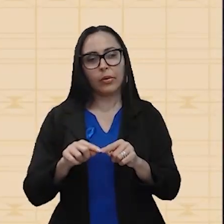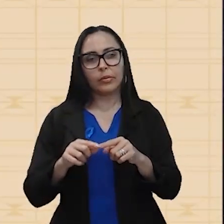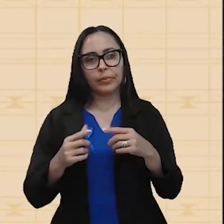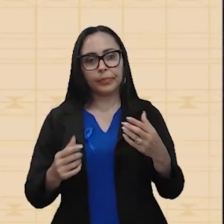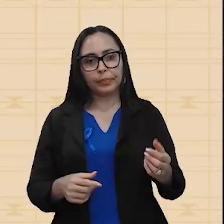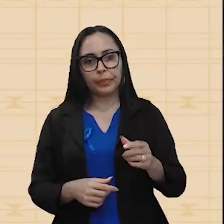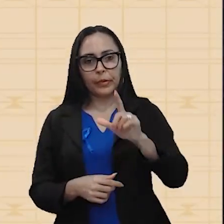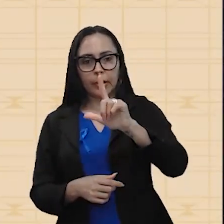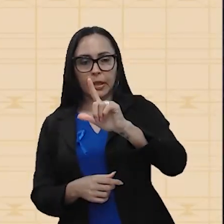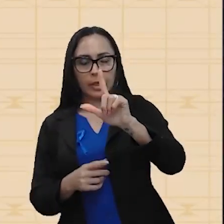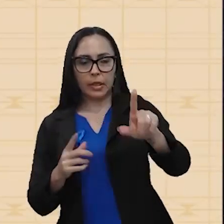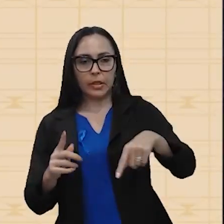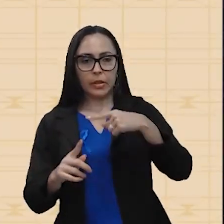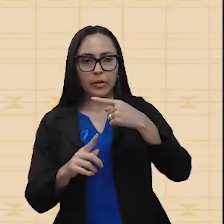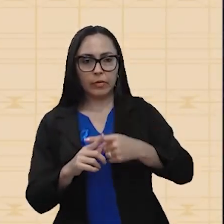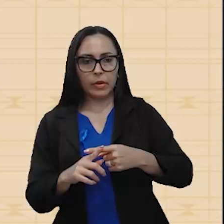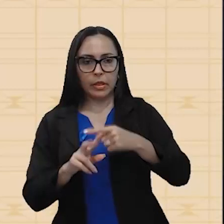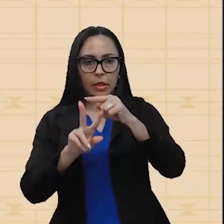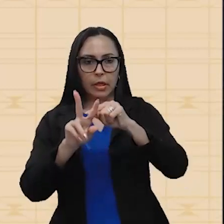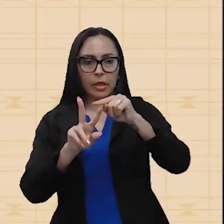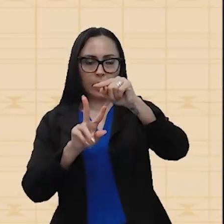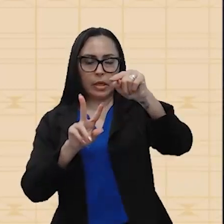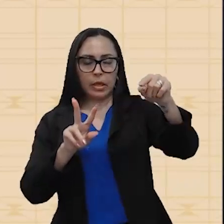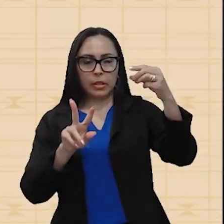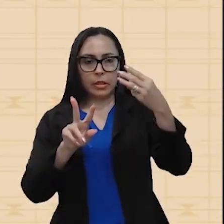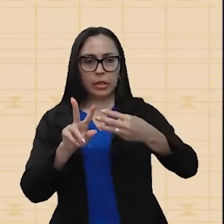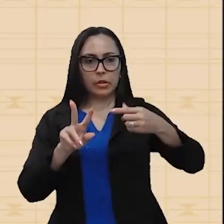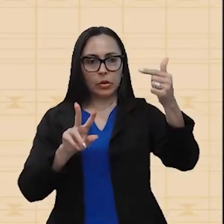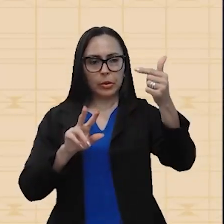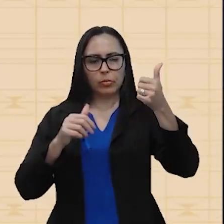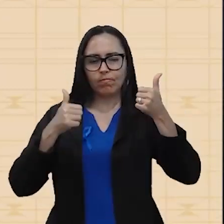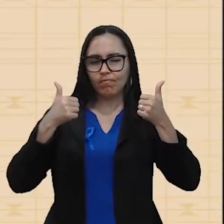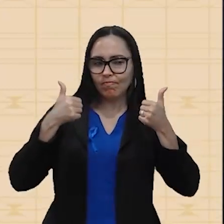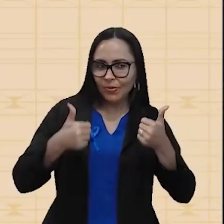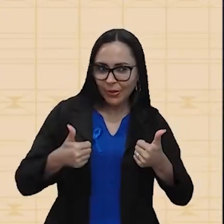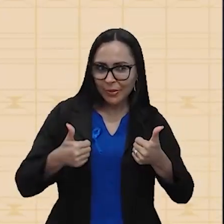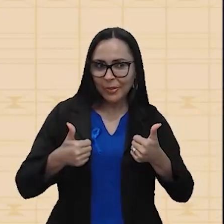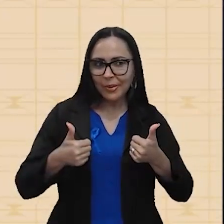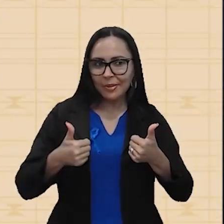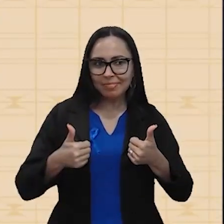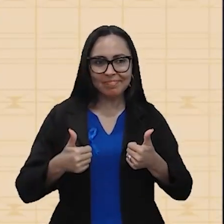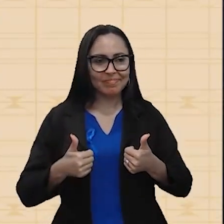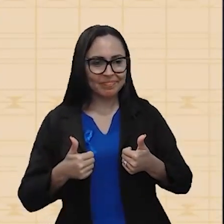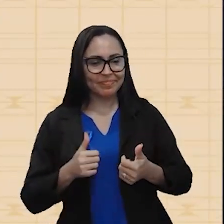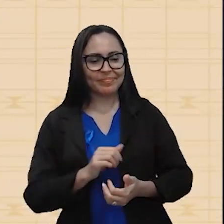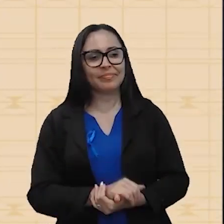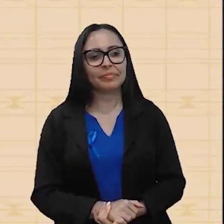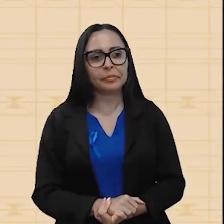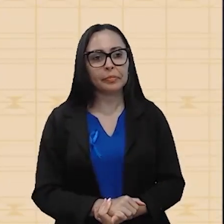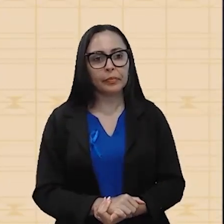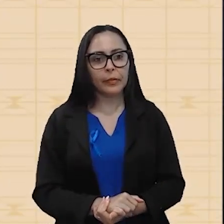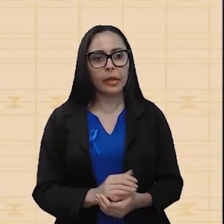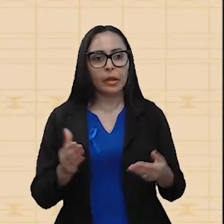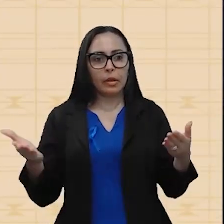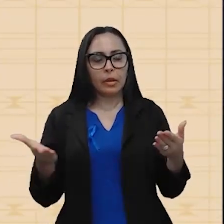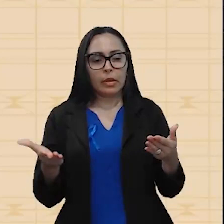raiz de 3 sobre 2. Show de bola? Massa? Então, agora eu preciso mostrar a você